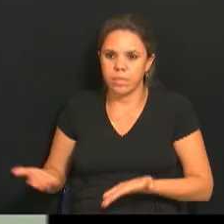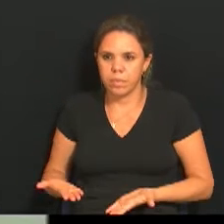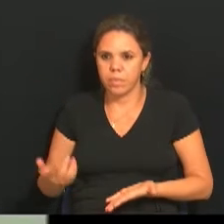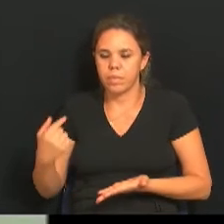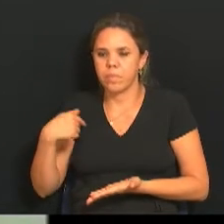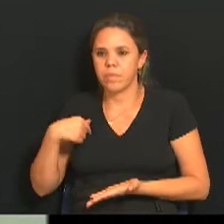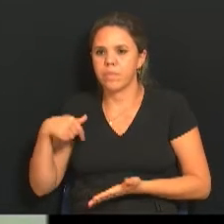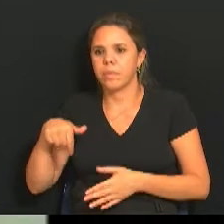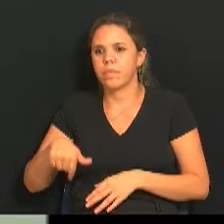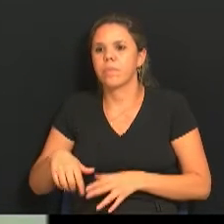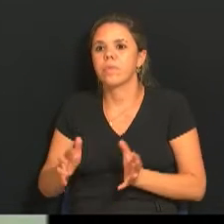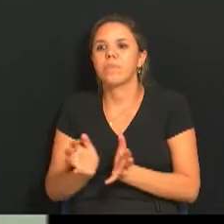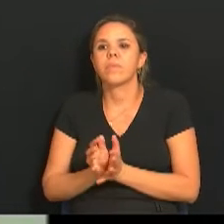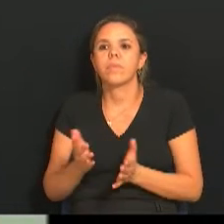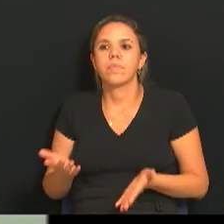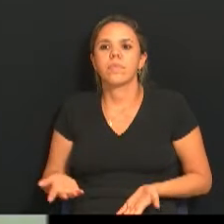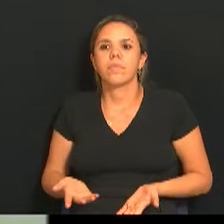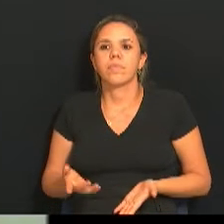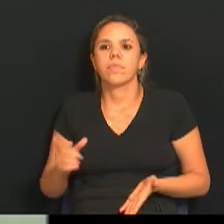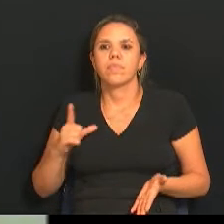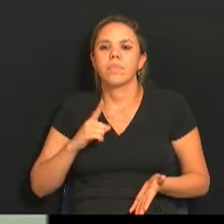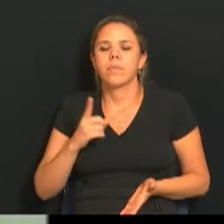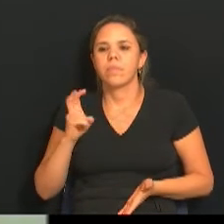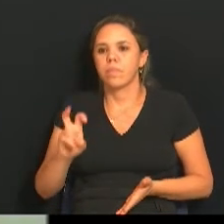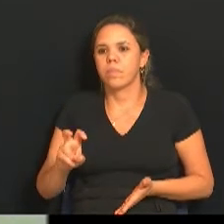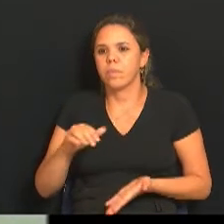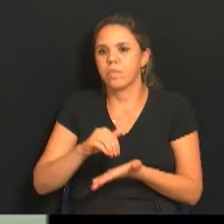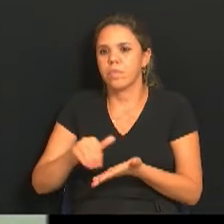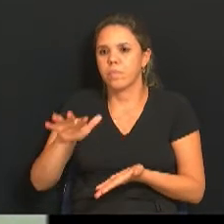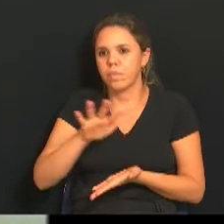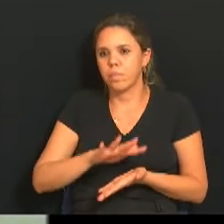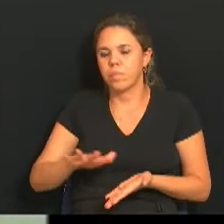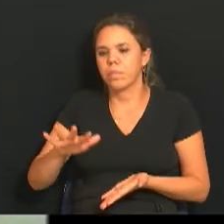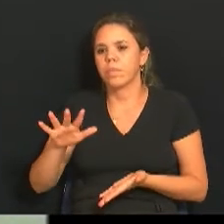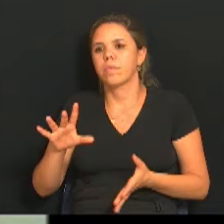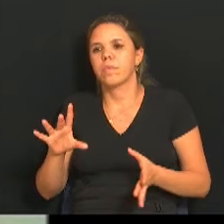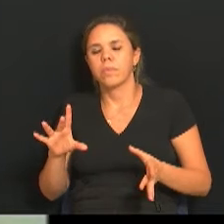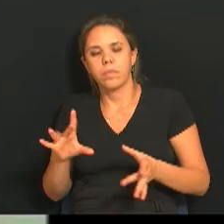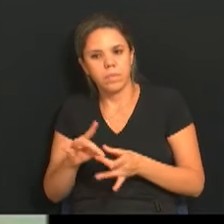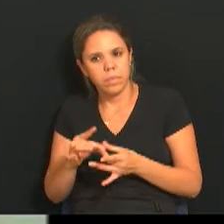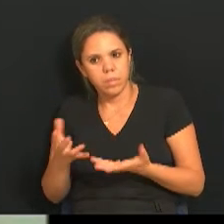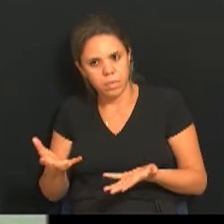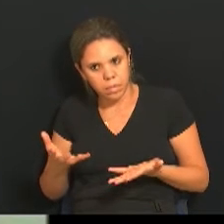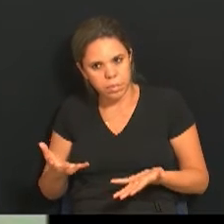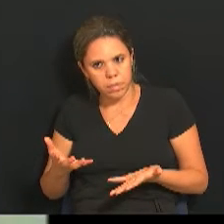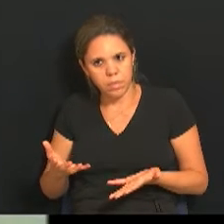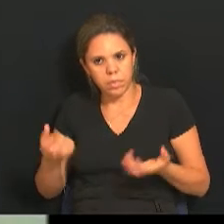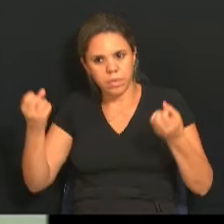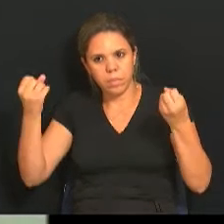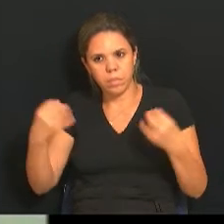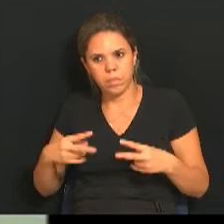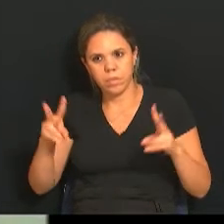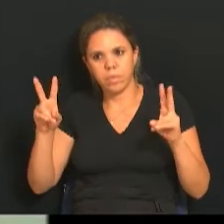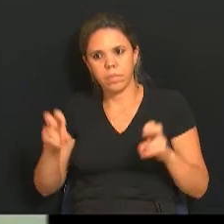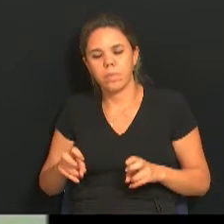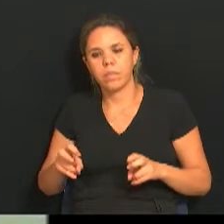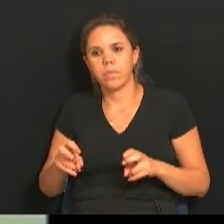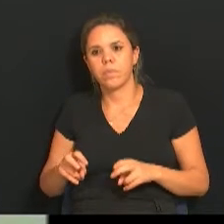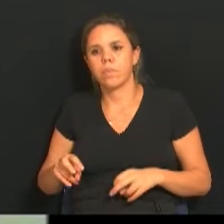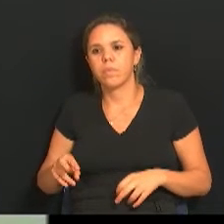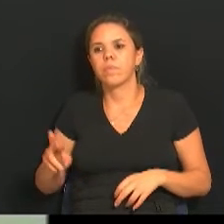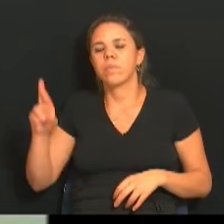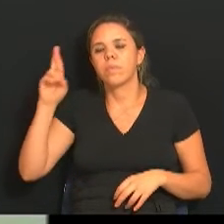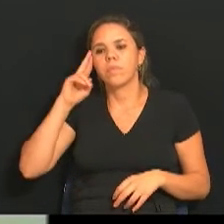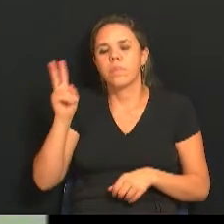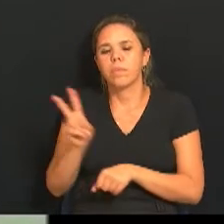desse comitê, a gente tem são 15 secretarias parceiras, e eu quis ressaltar isso porque nós estamos com a comandante Lourdes aqui,